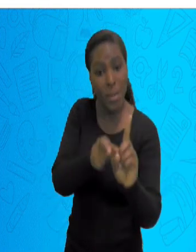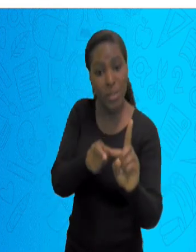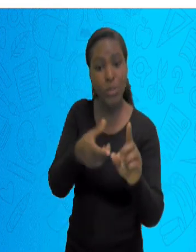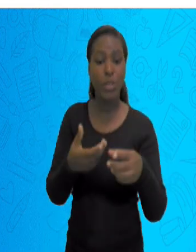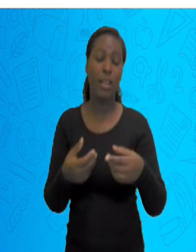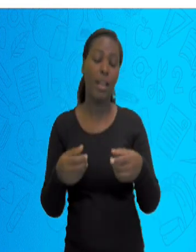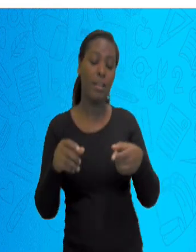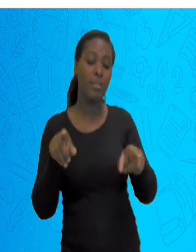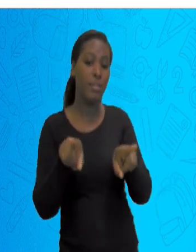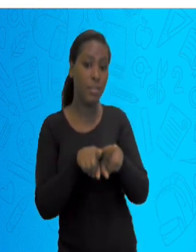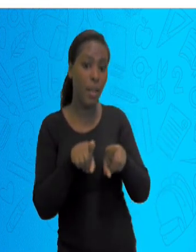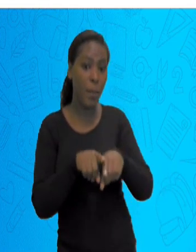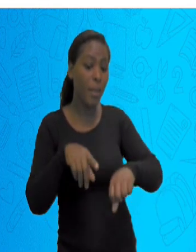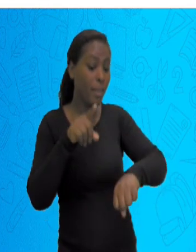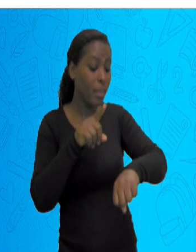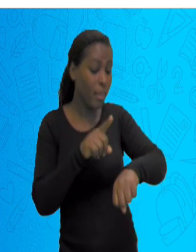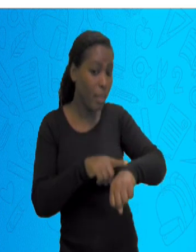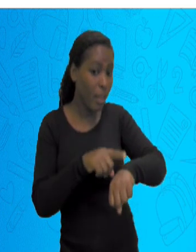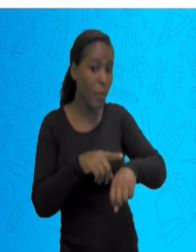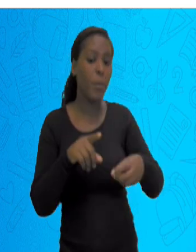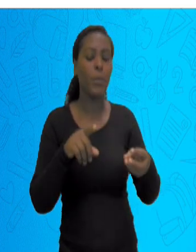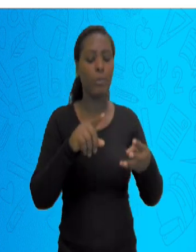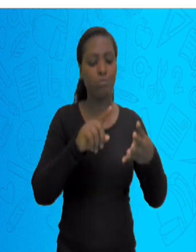o espaço.